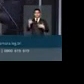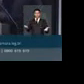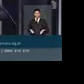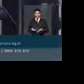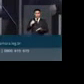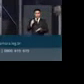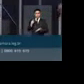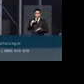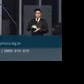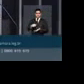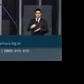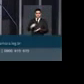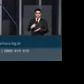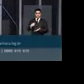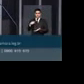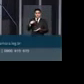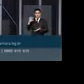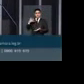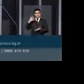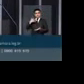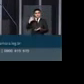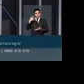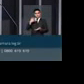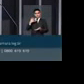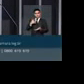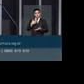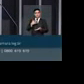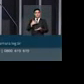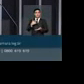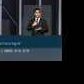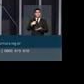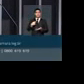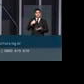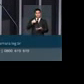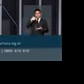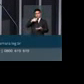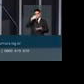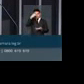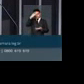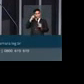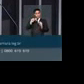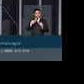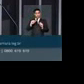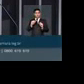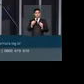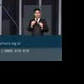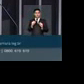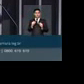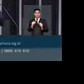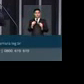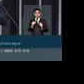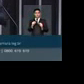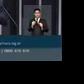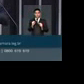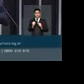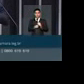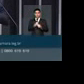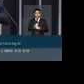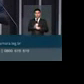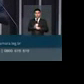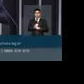aqui a esta tribuna, como aquele cidadão que durante